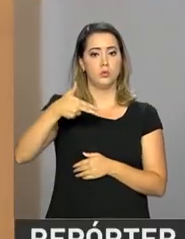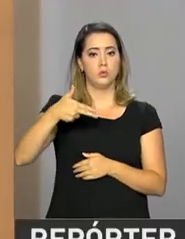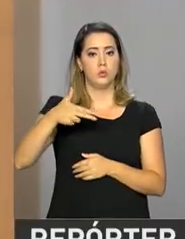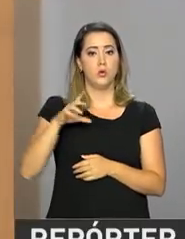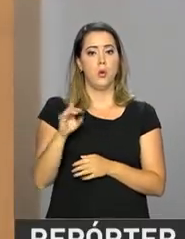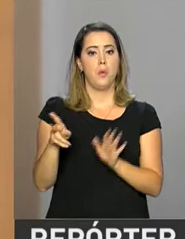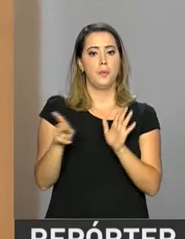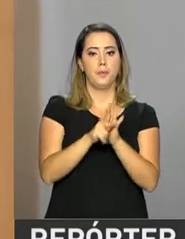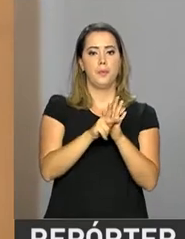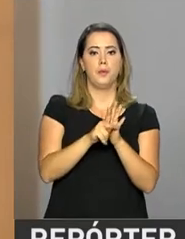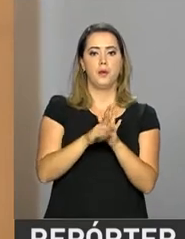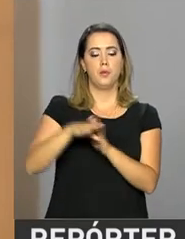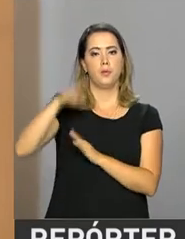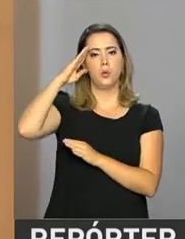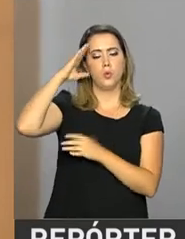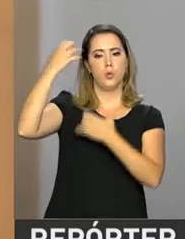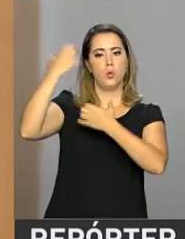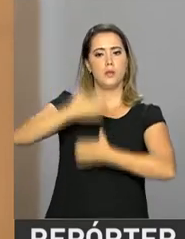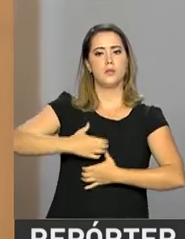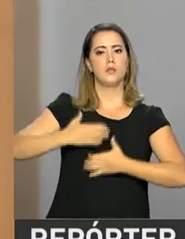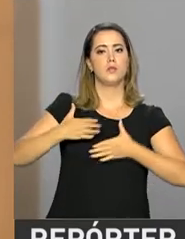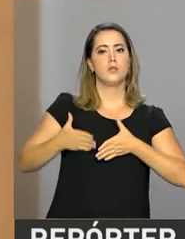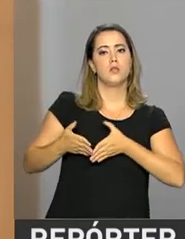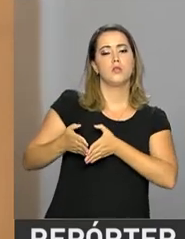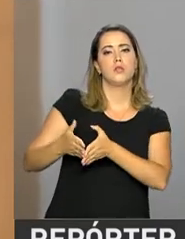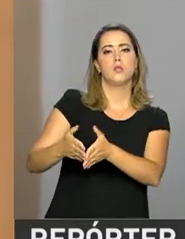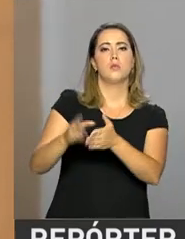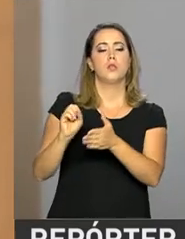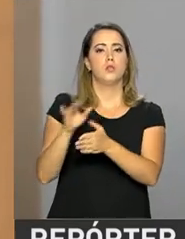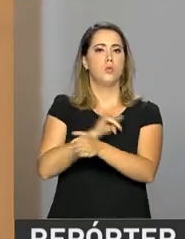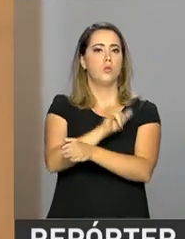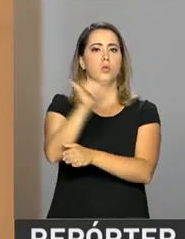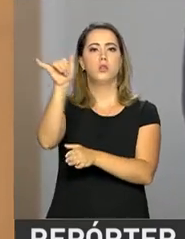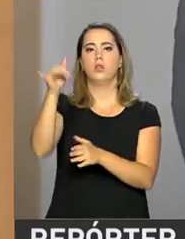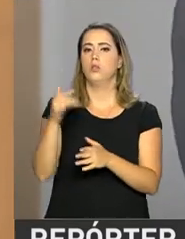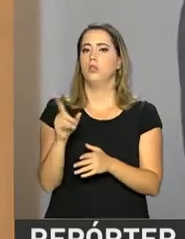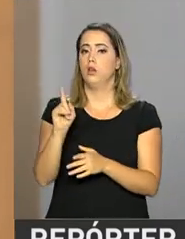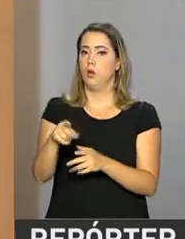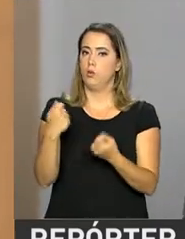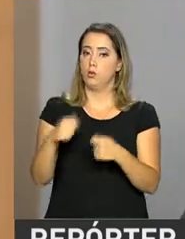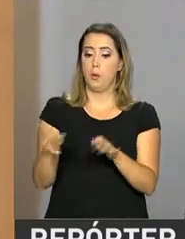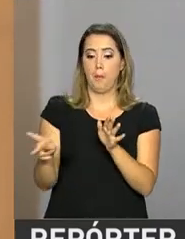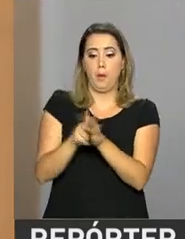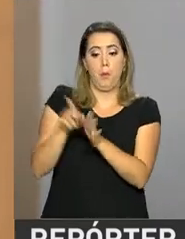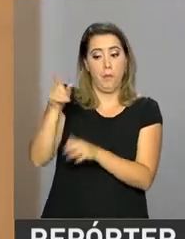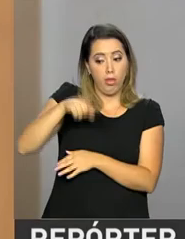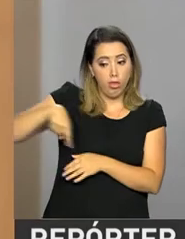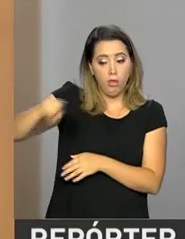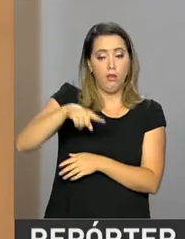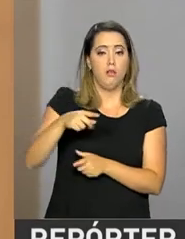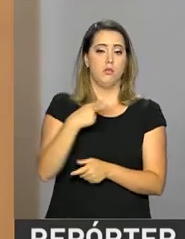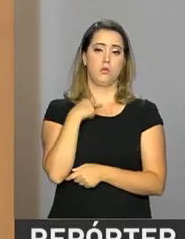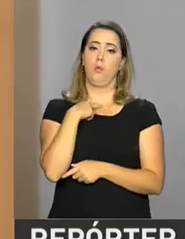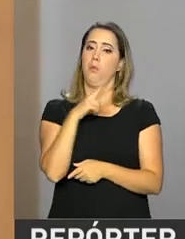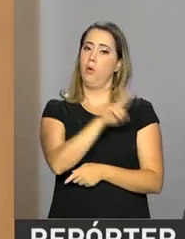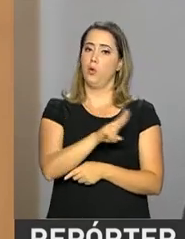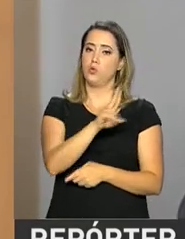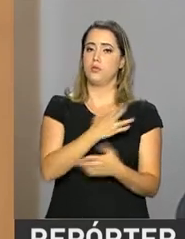exclusivo do exército da marinha e da aeronáutica é porque é isto que aflige o povo do rio de